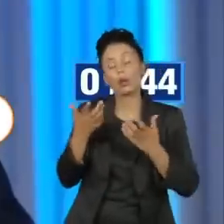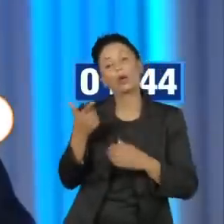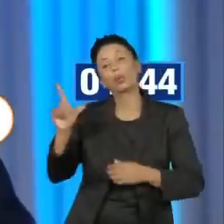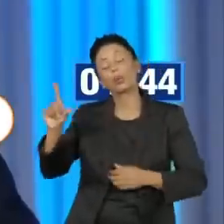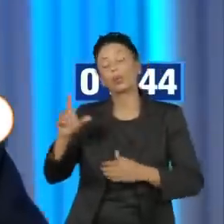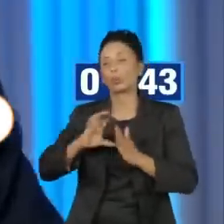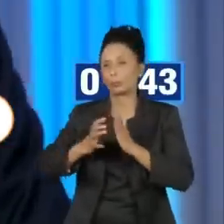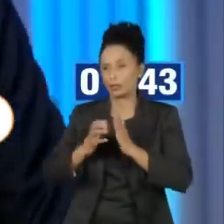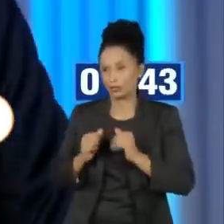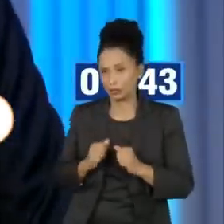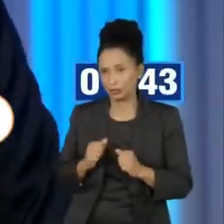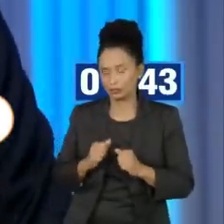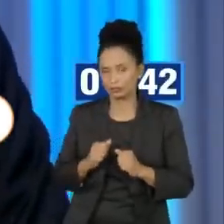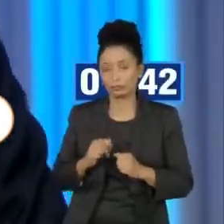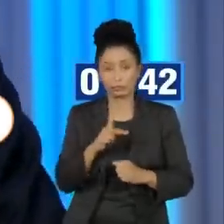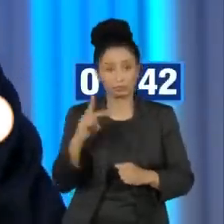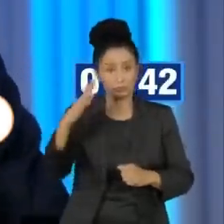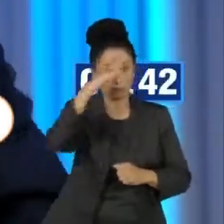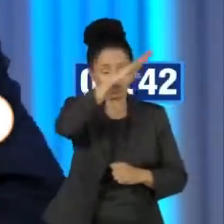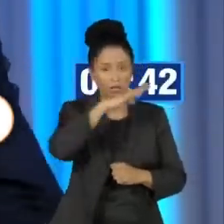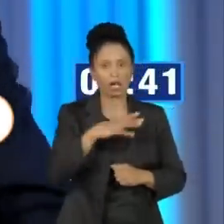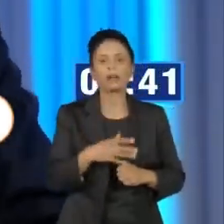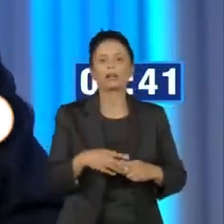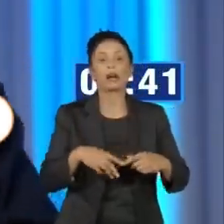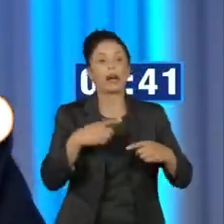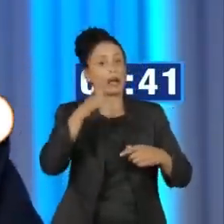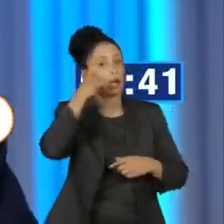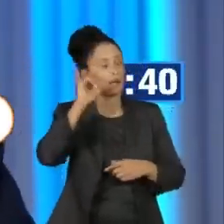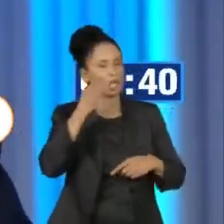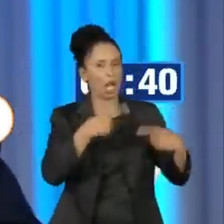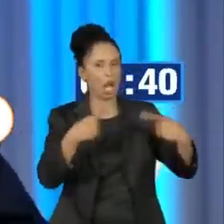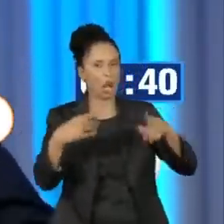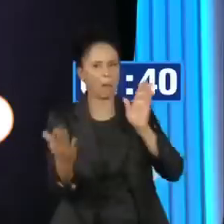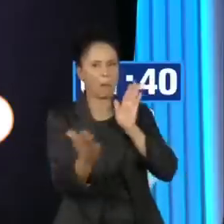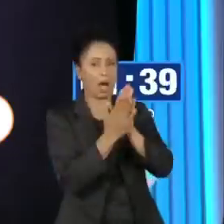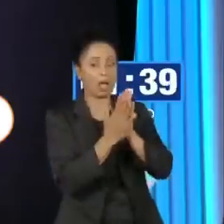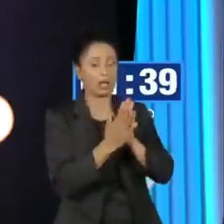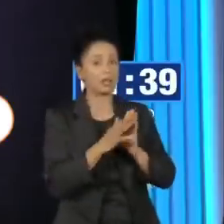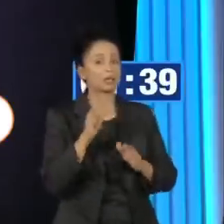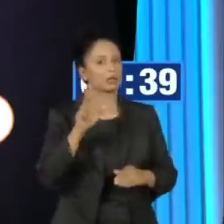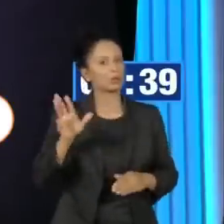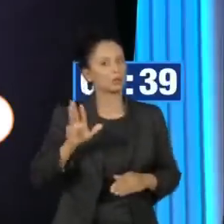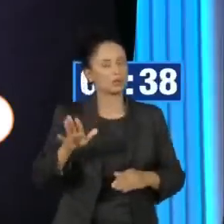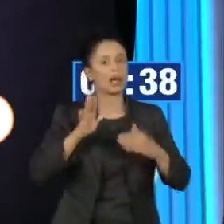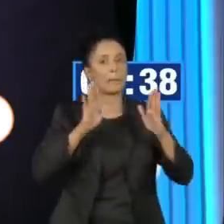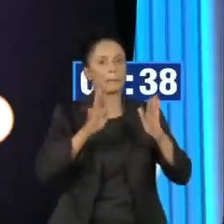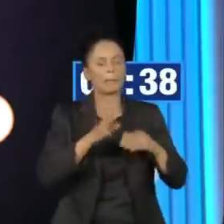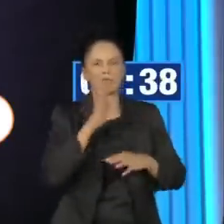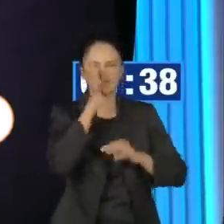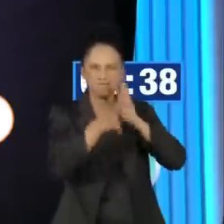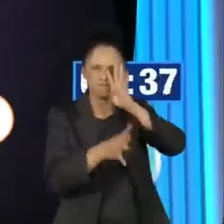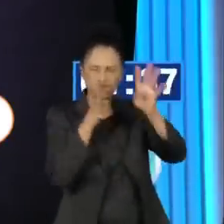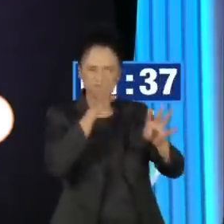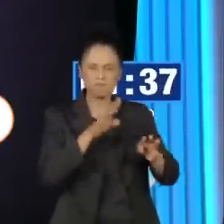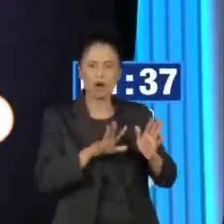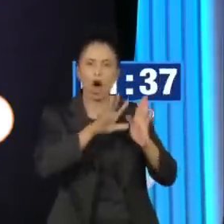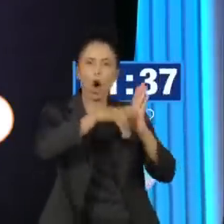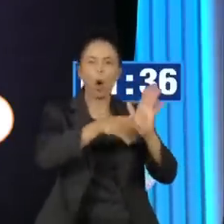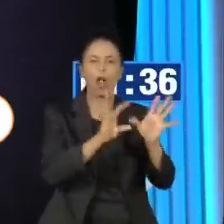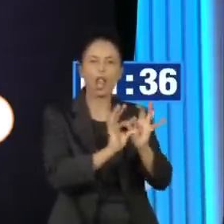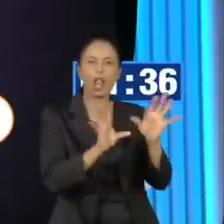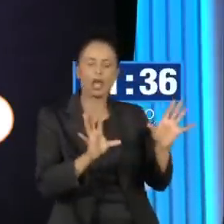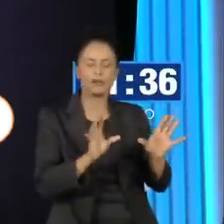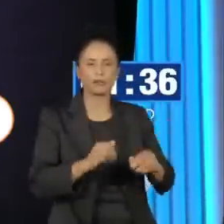bolsonaro evitou um confronto direto com o Lula mas o acusou de montar uma cleptocracia no governo ou